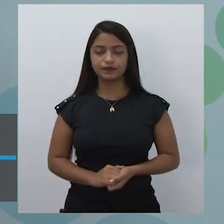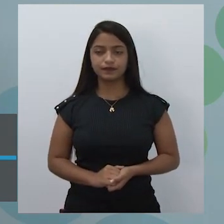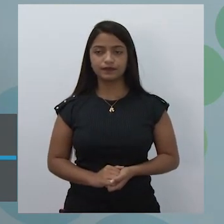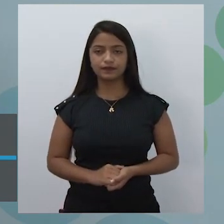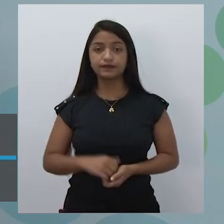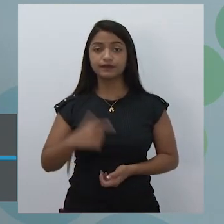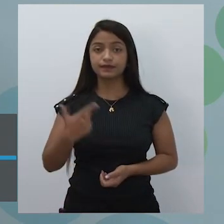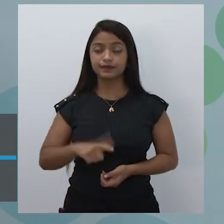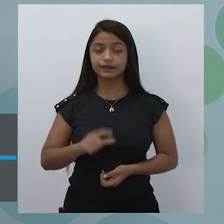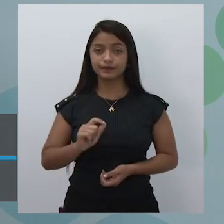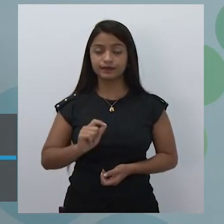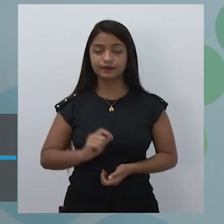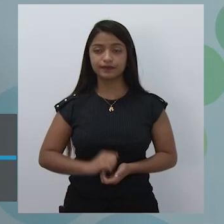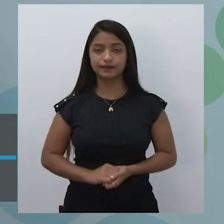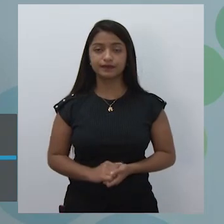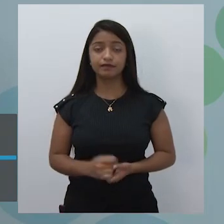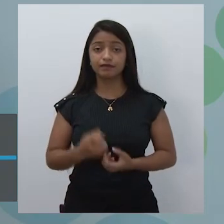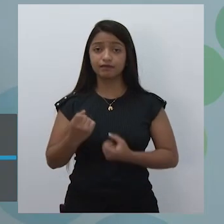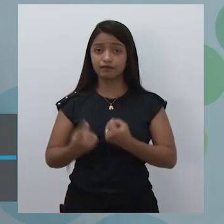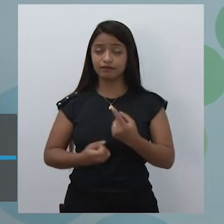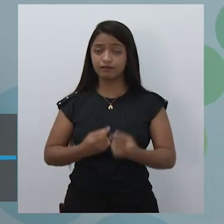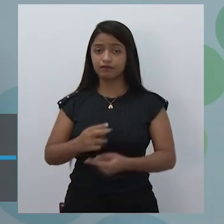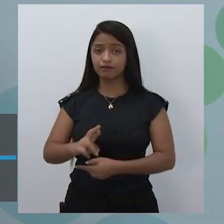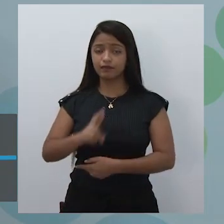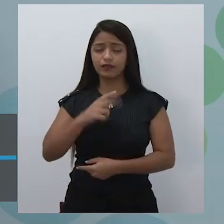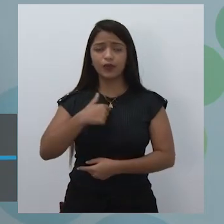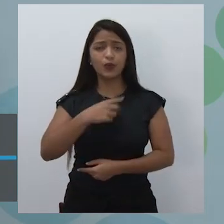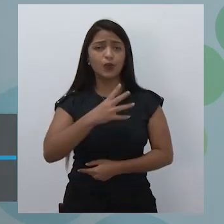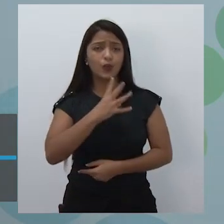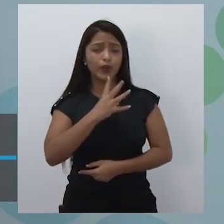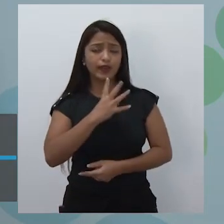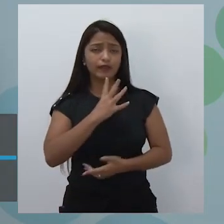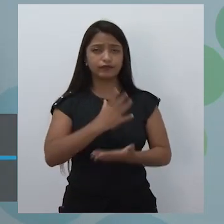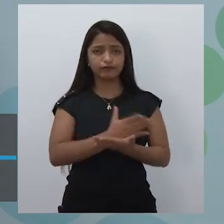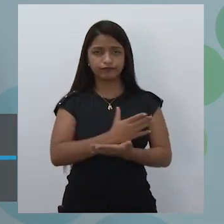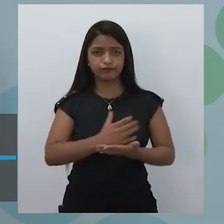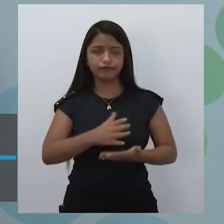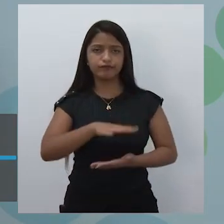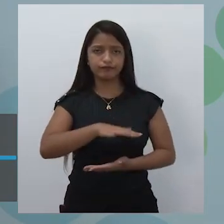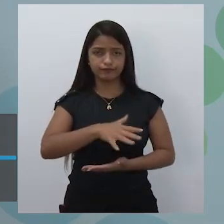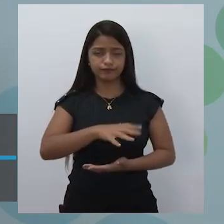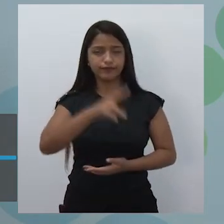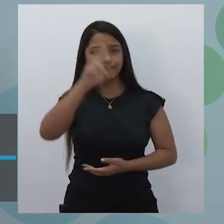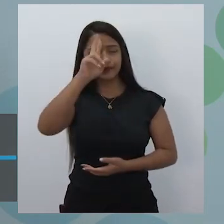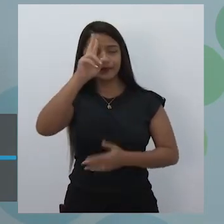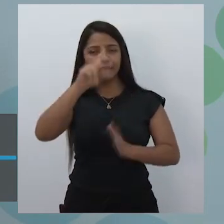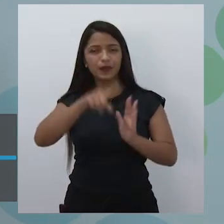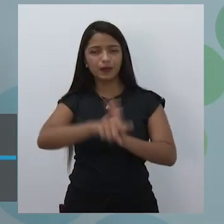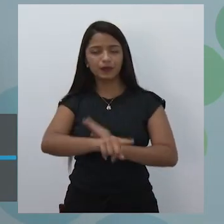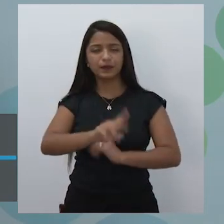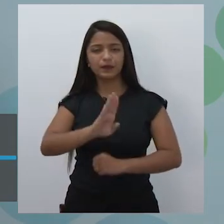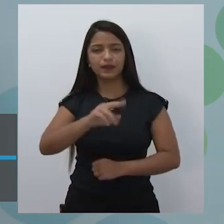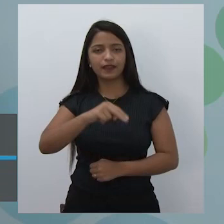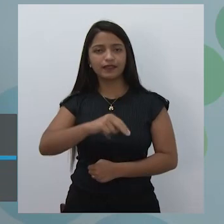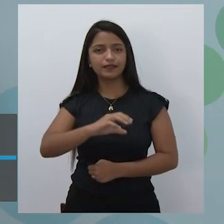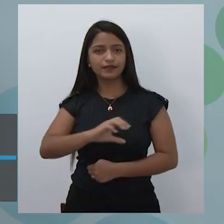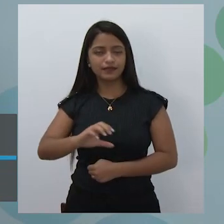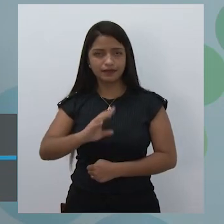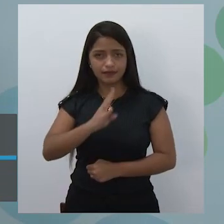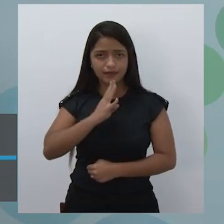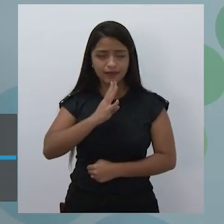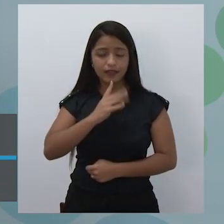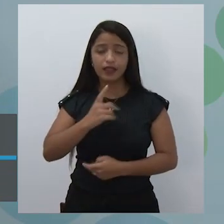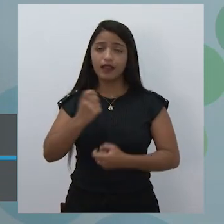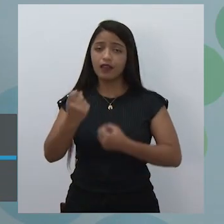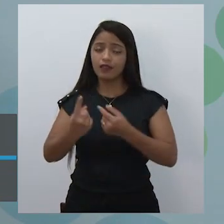E alguns dizem assim, olha, eu conheço parcialmente, lembra a pergunta da base do currículo paulista, eu ainda não li